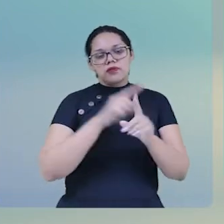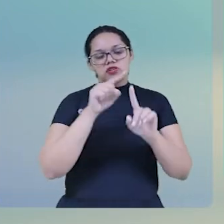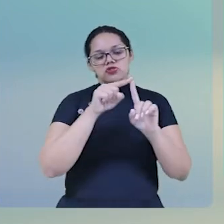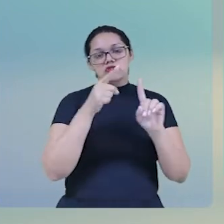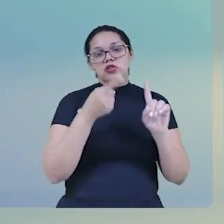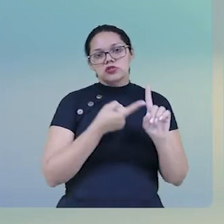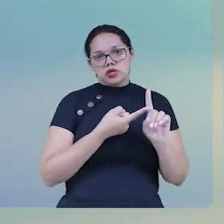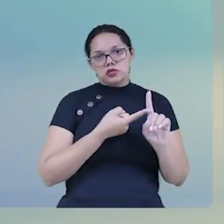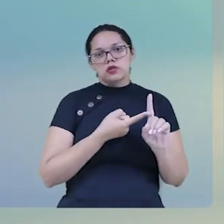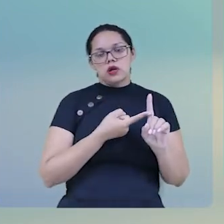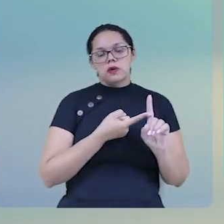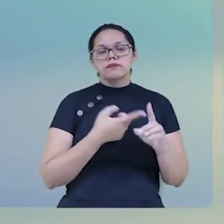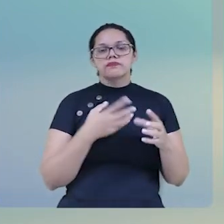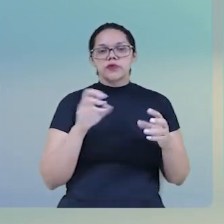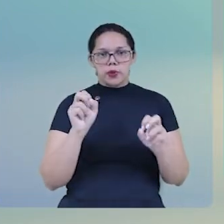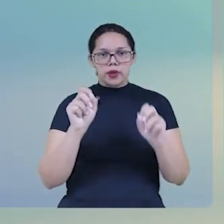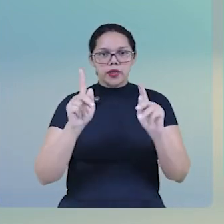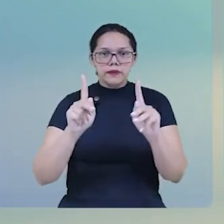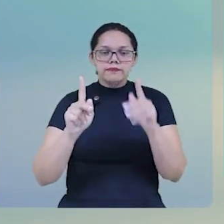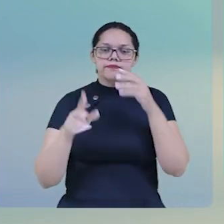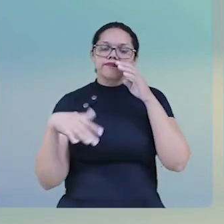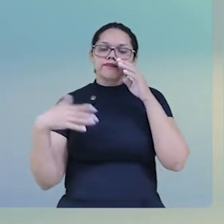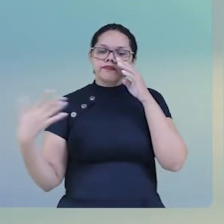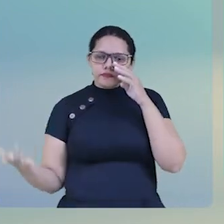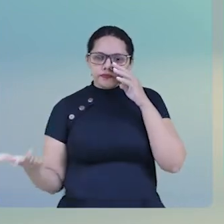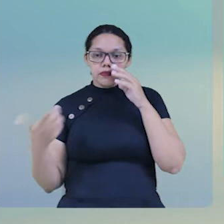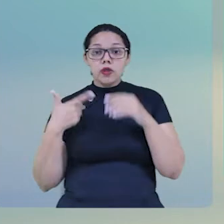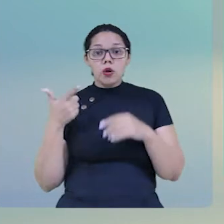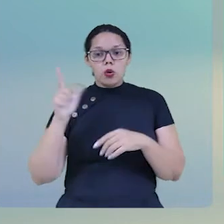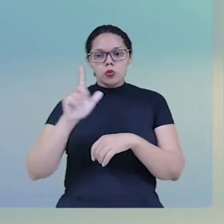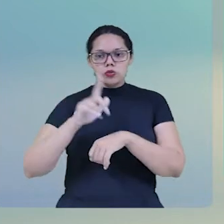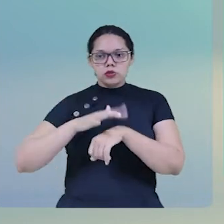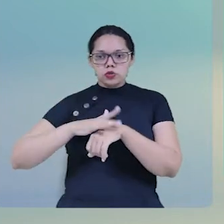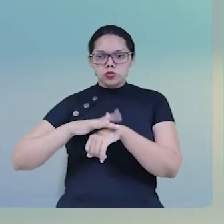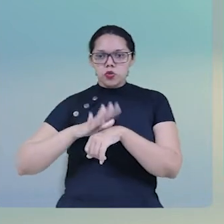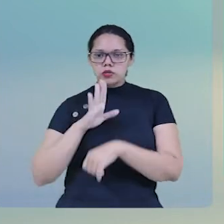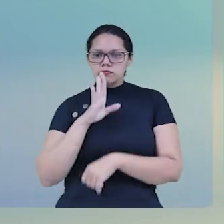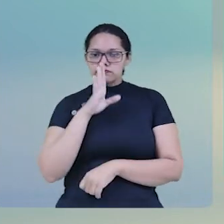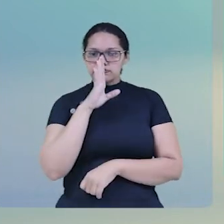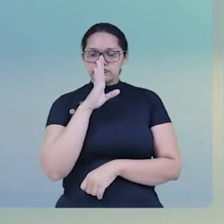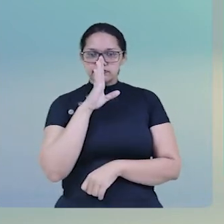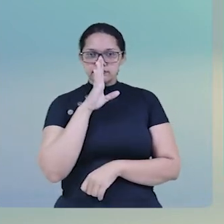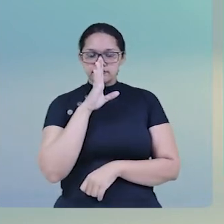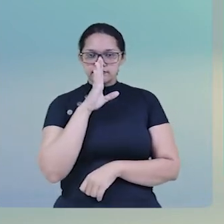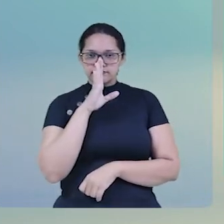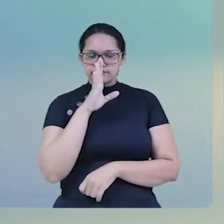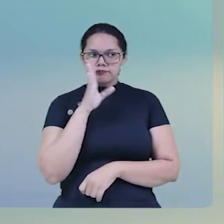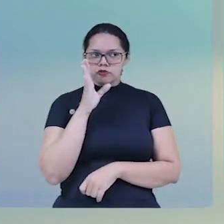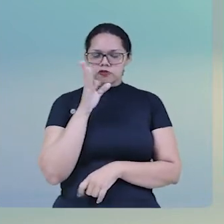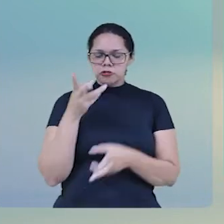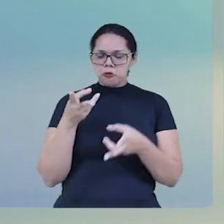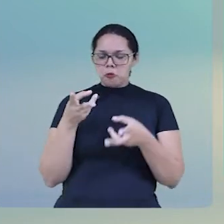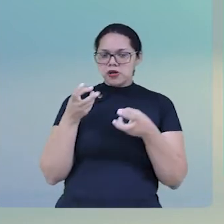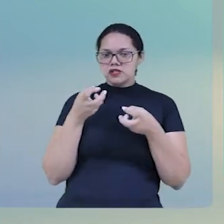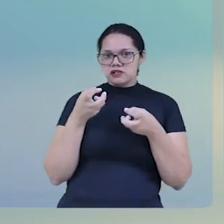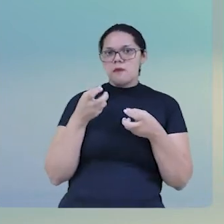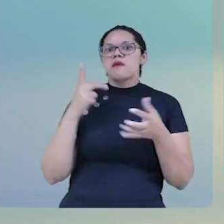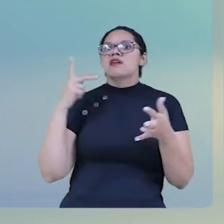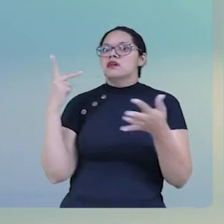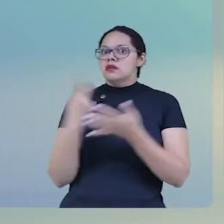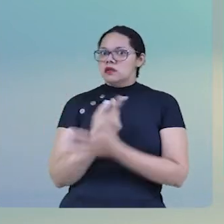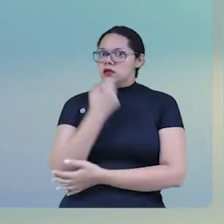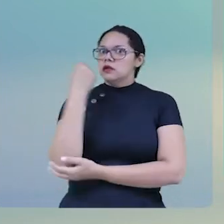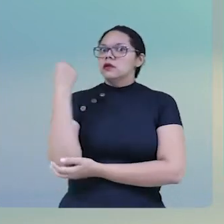gestacional, ok? Vamos lá. Outra doença que é muito silenciosa e também